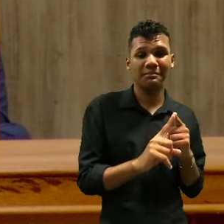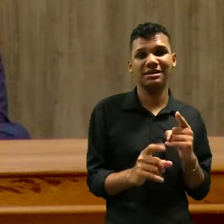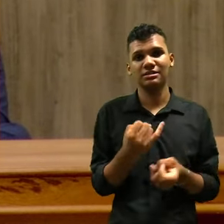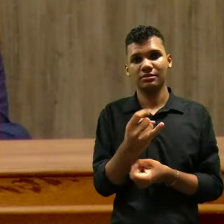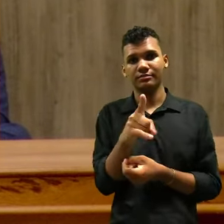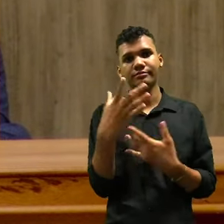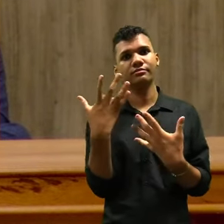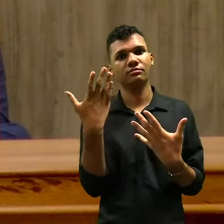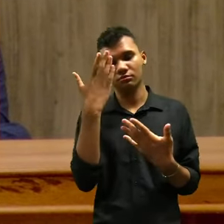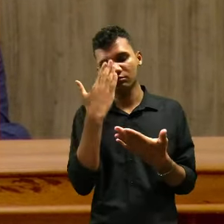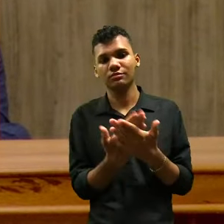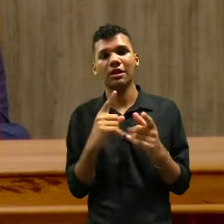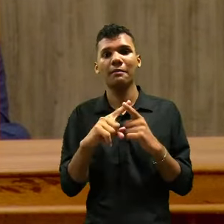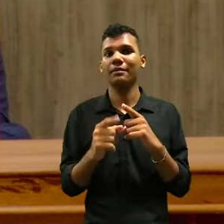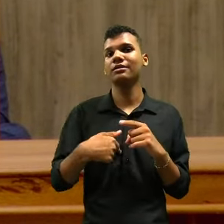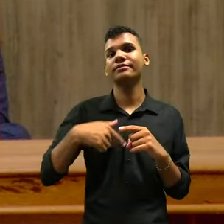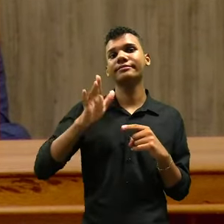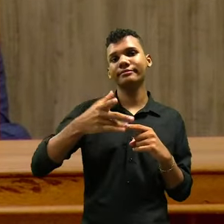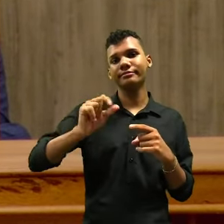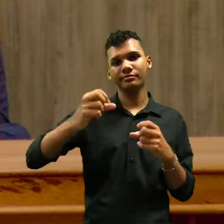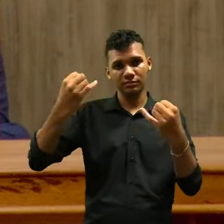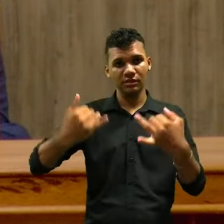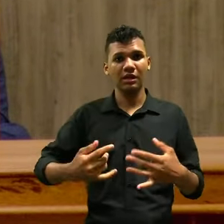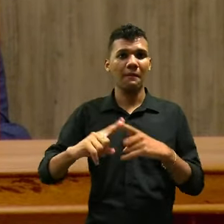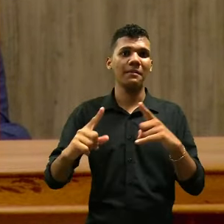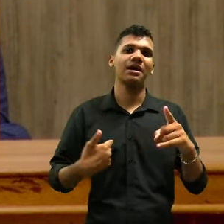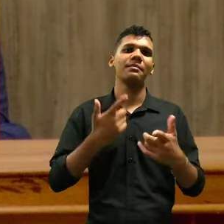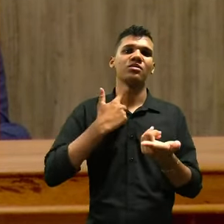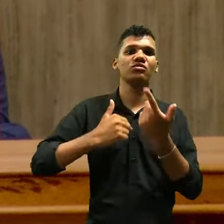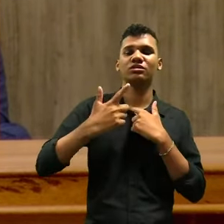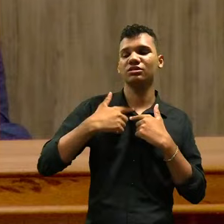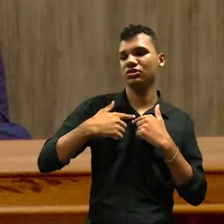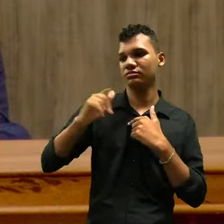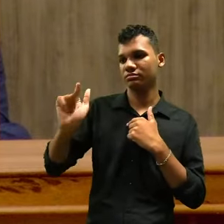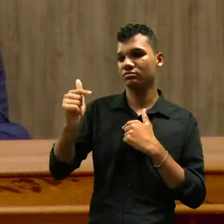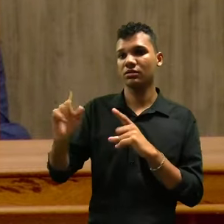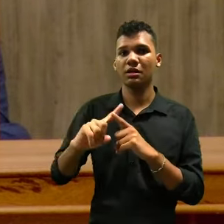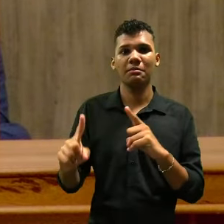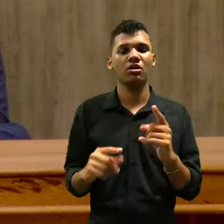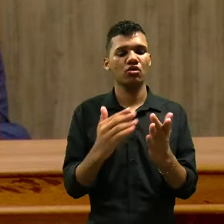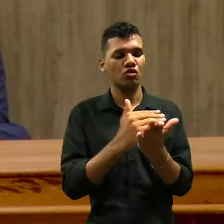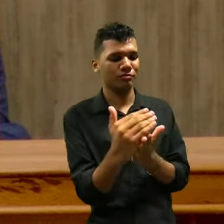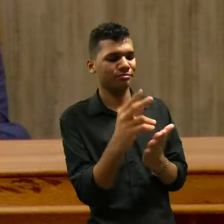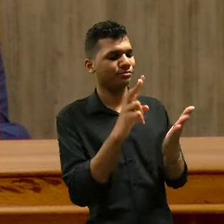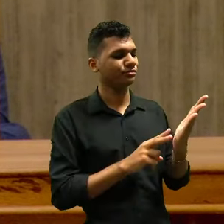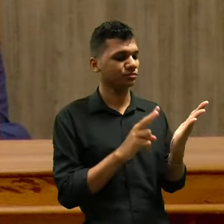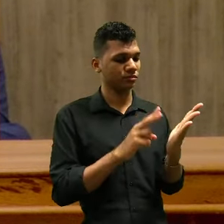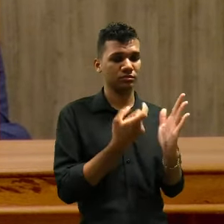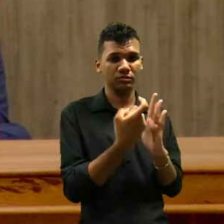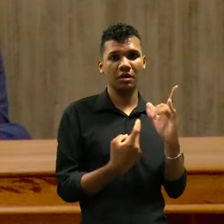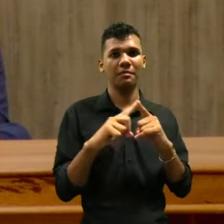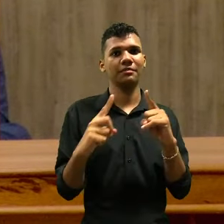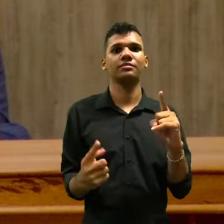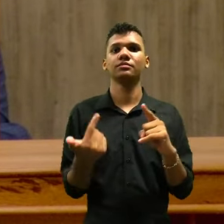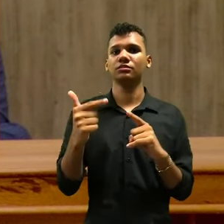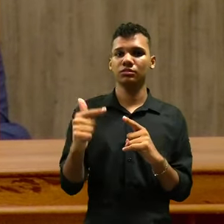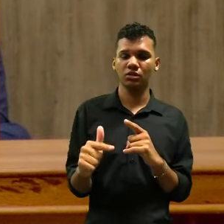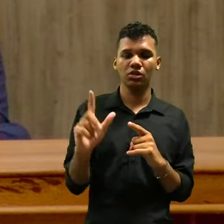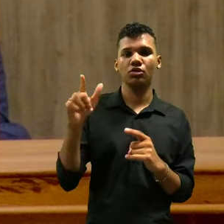tem dia que eu já disse aqui pros senhores que a minha vontade é de outra coisa só que quando eu começo a ler o texto o texto não me dá outra